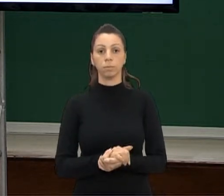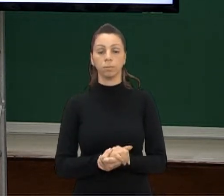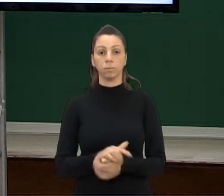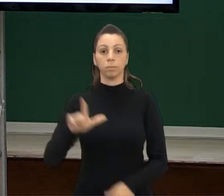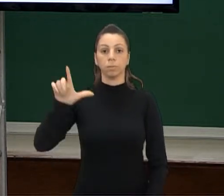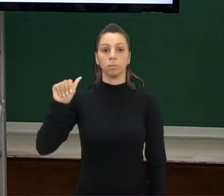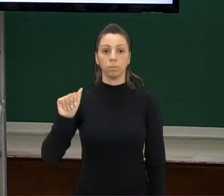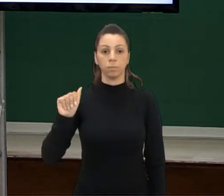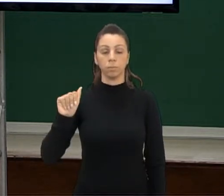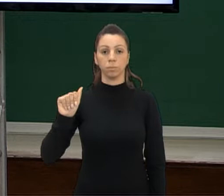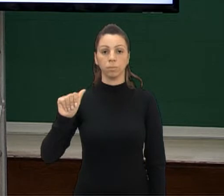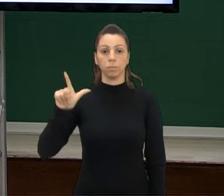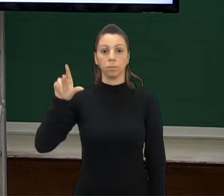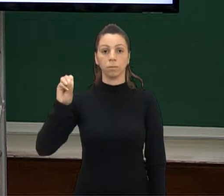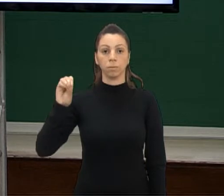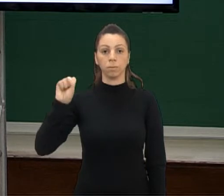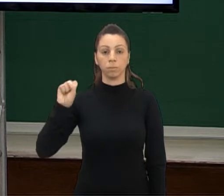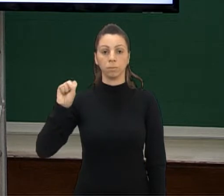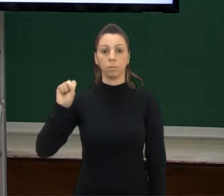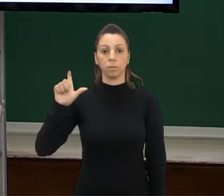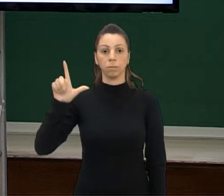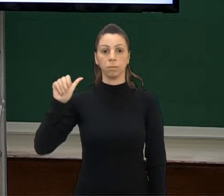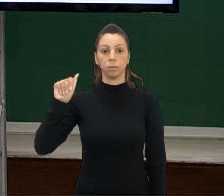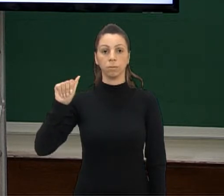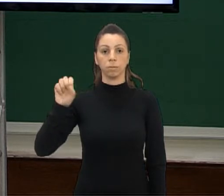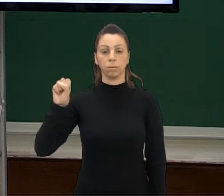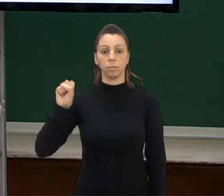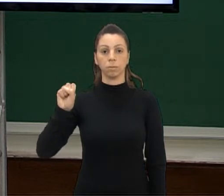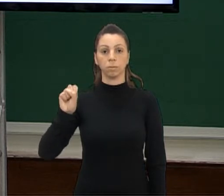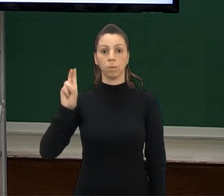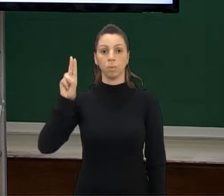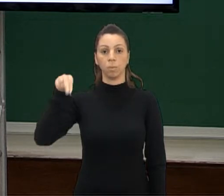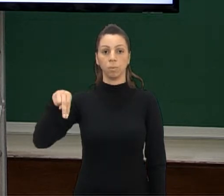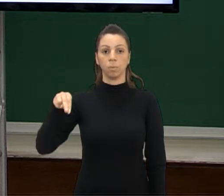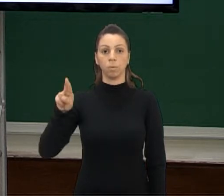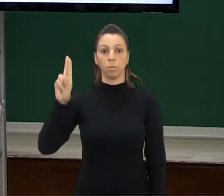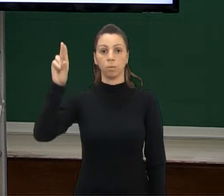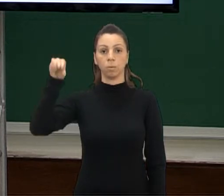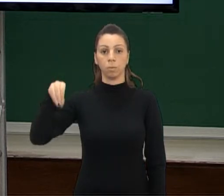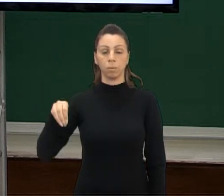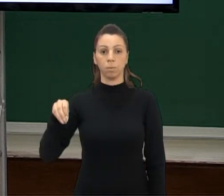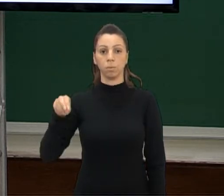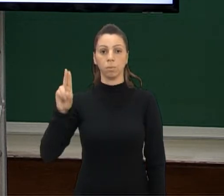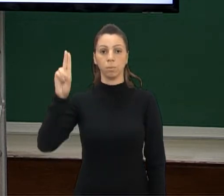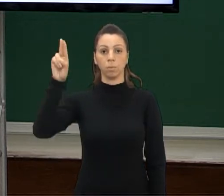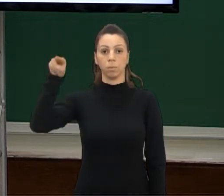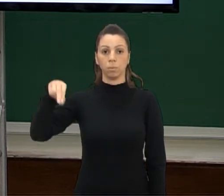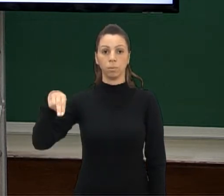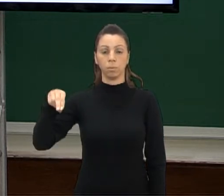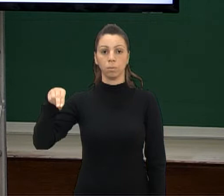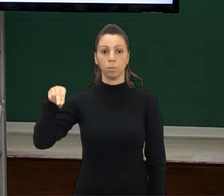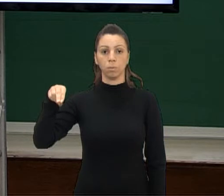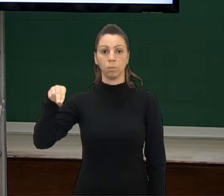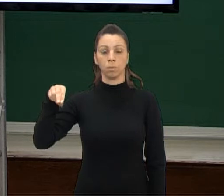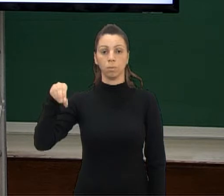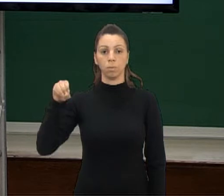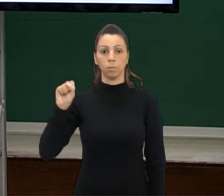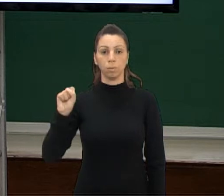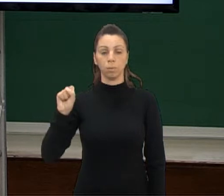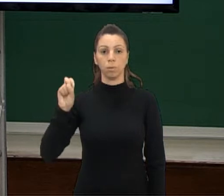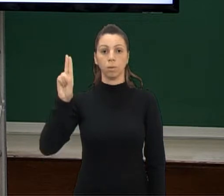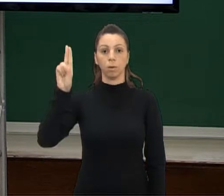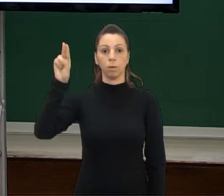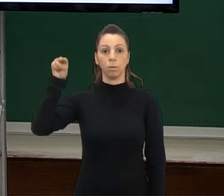La, los, las, un, uno, uno, unos y unas.